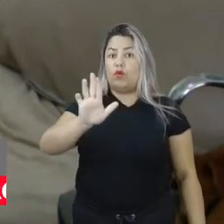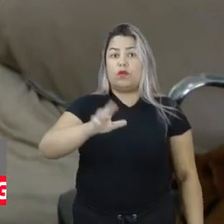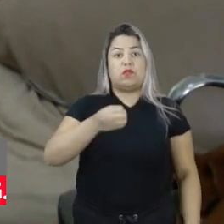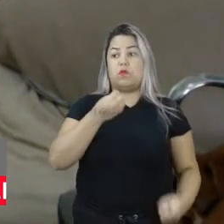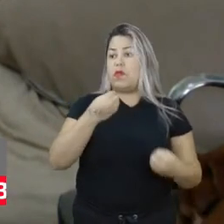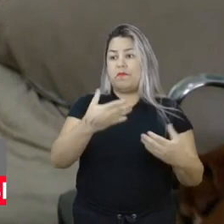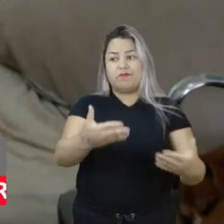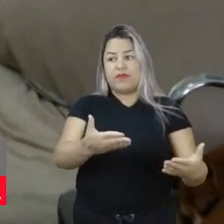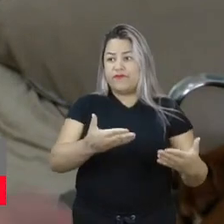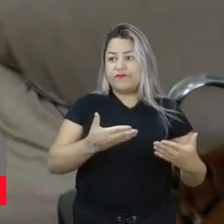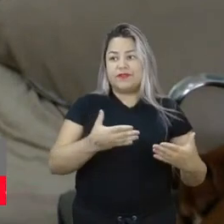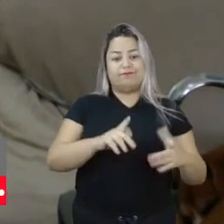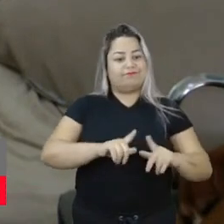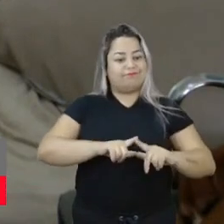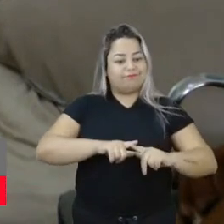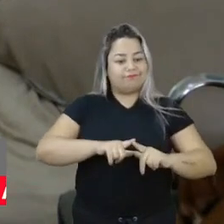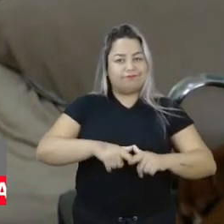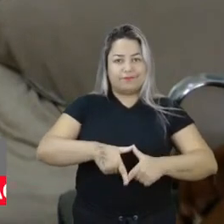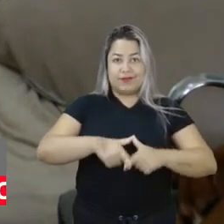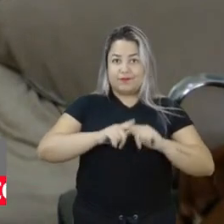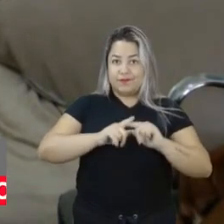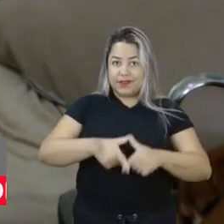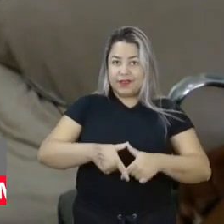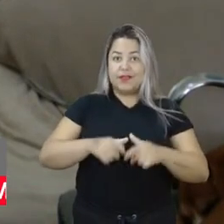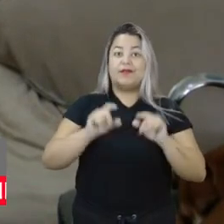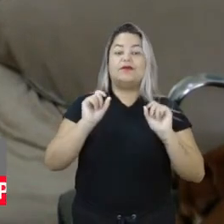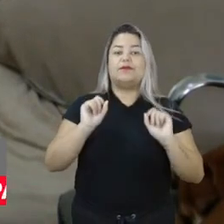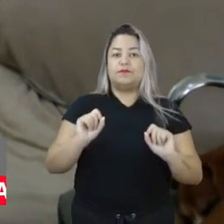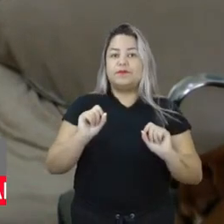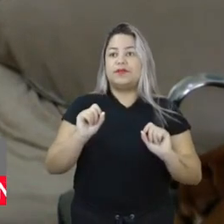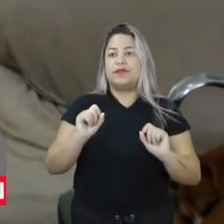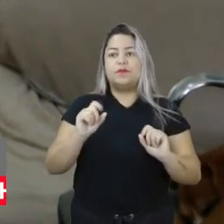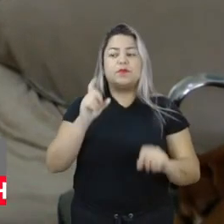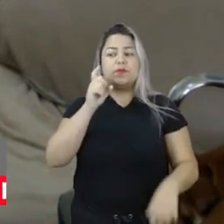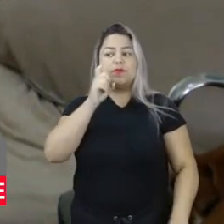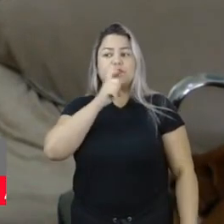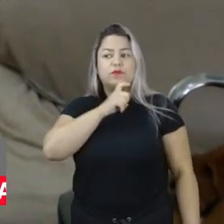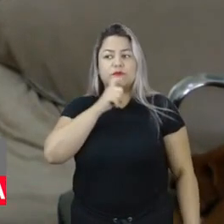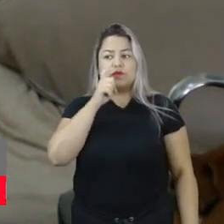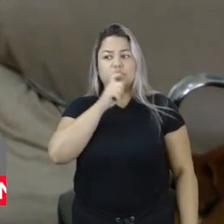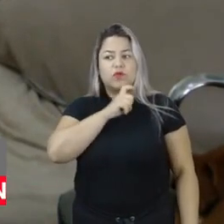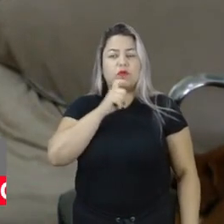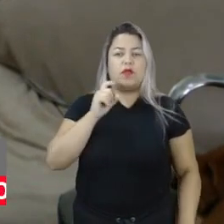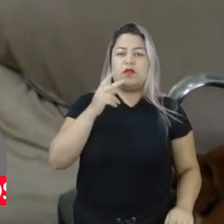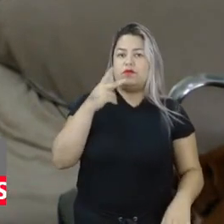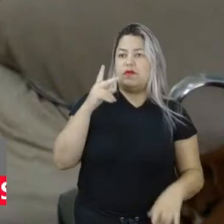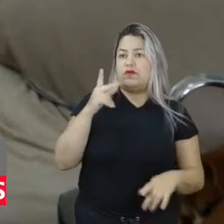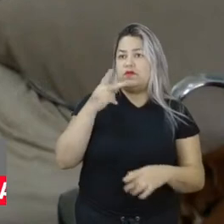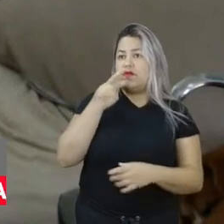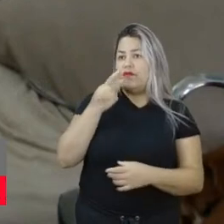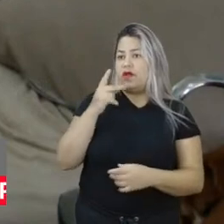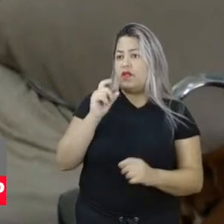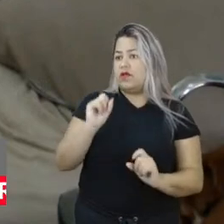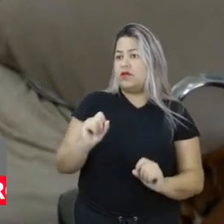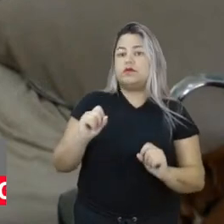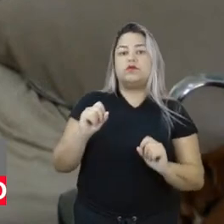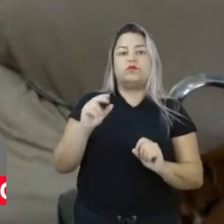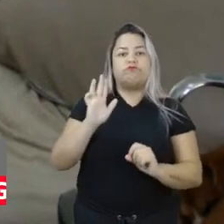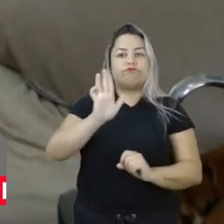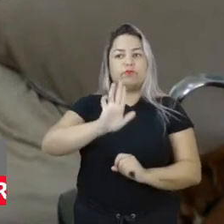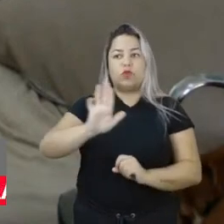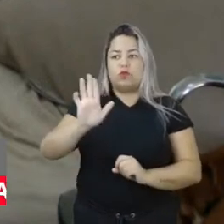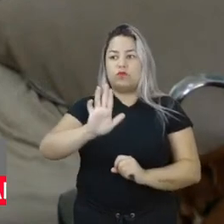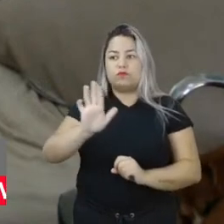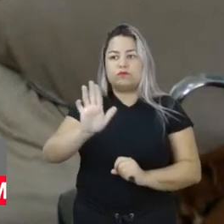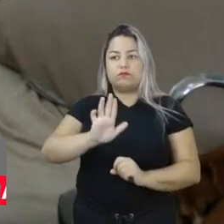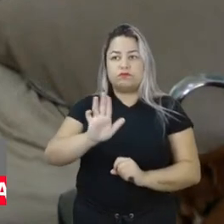e que era persona não grata a partir de então. Além disso, o embaixador mentiu descaradamente ao tentar distorcer as falas do presidente